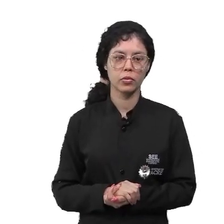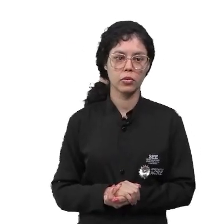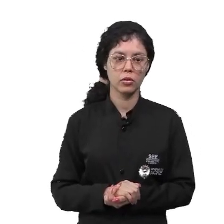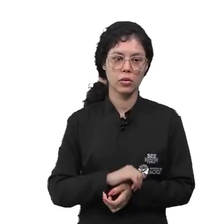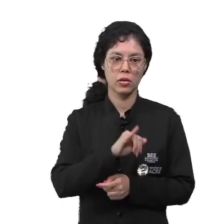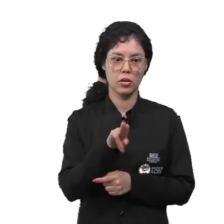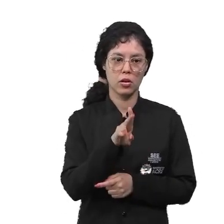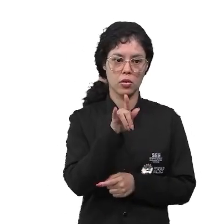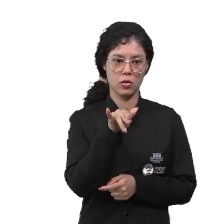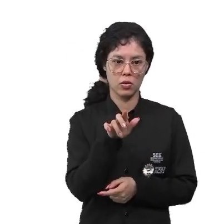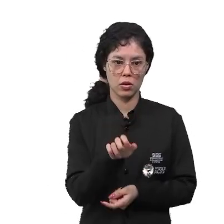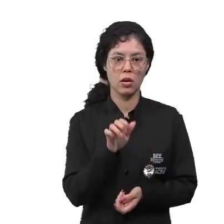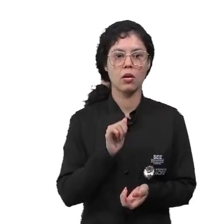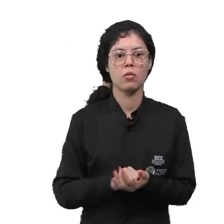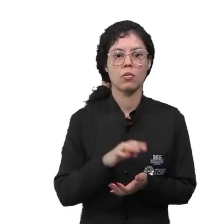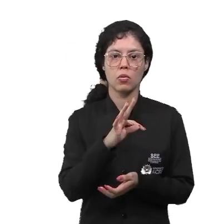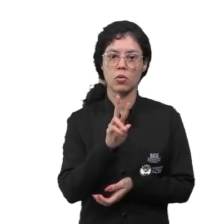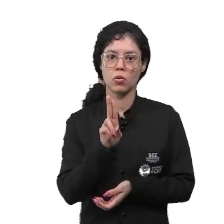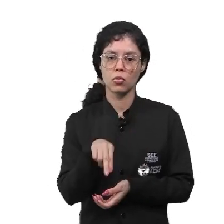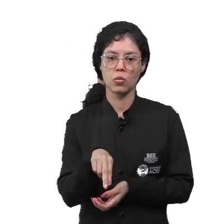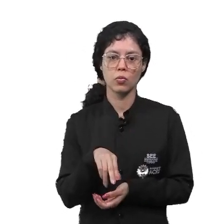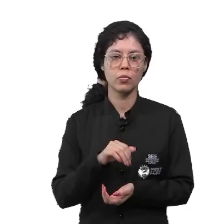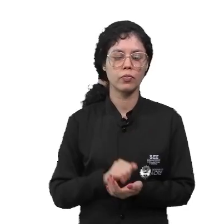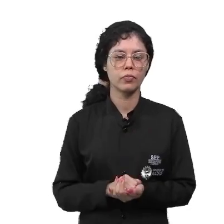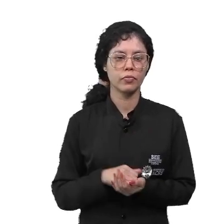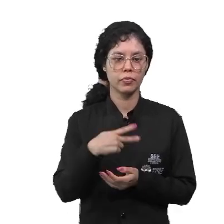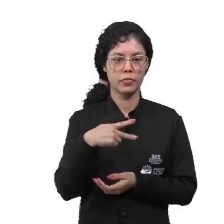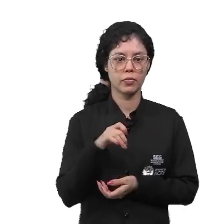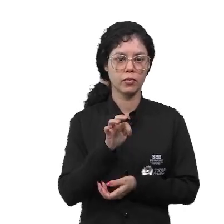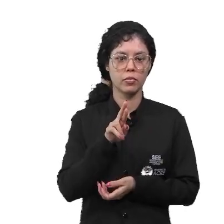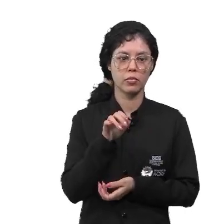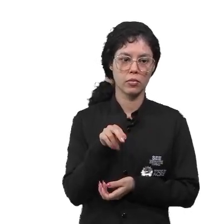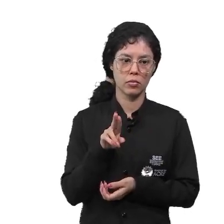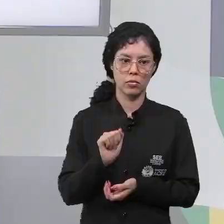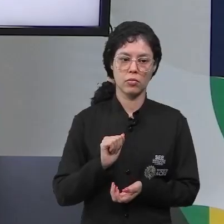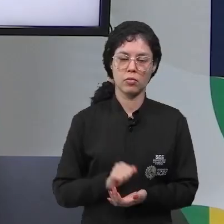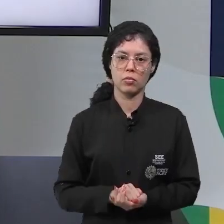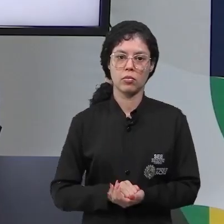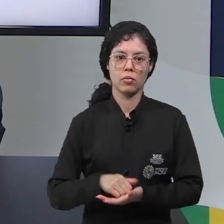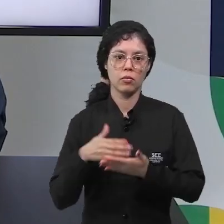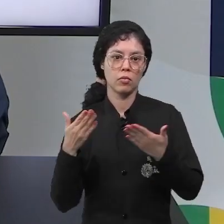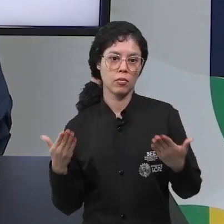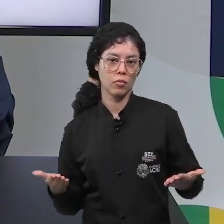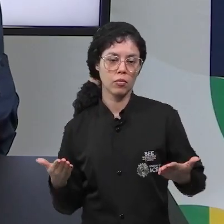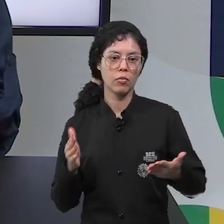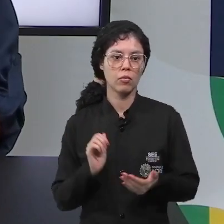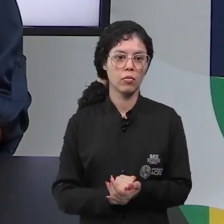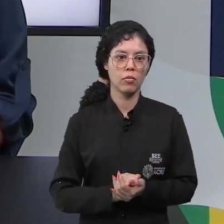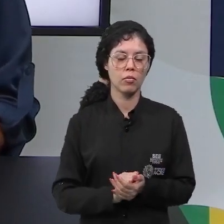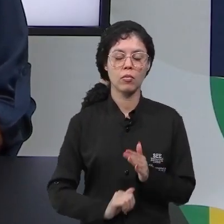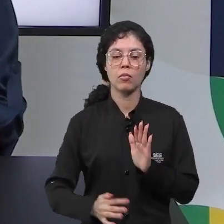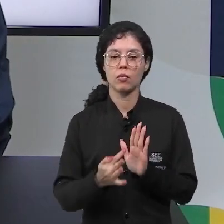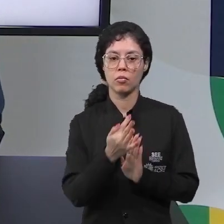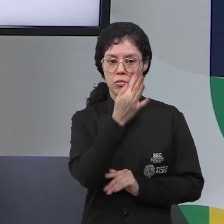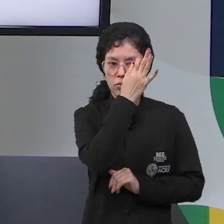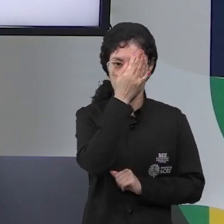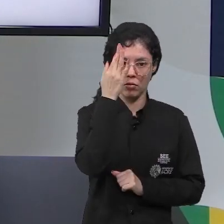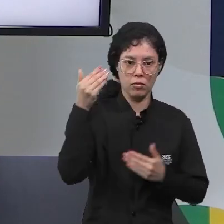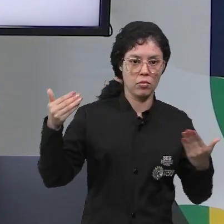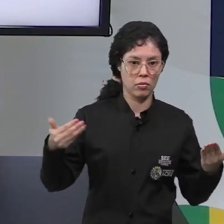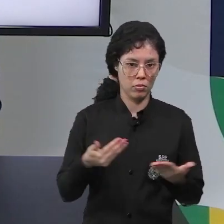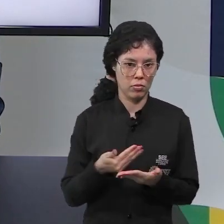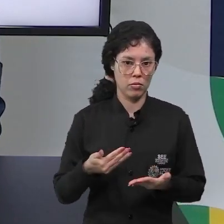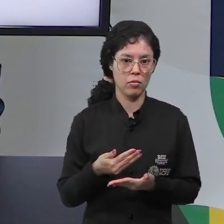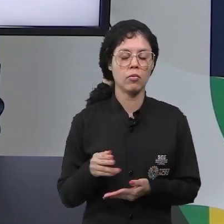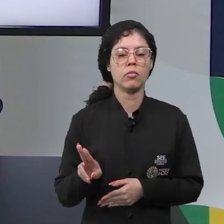Jorge Habermas, Tom Regan, Peter Albert David Singer. Desses filósofos que nós chamamos